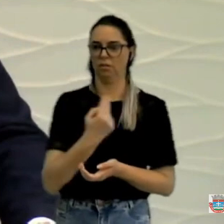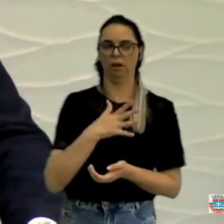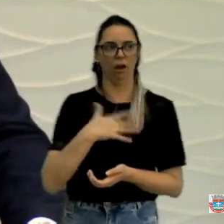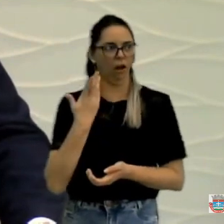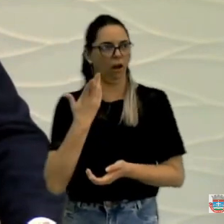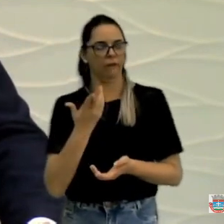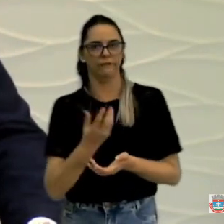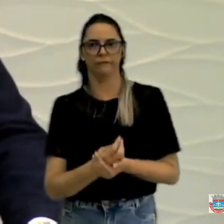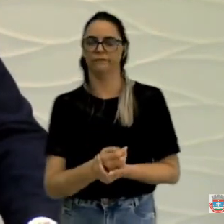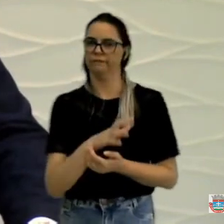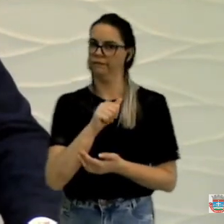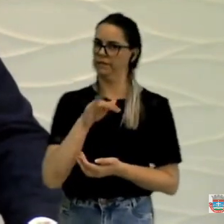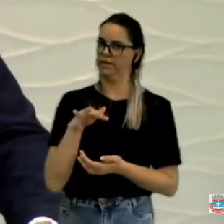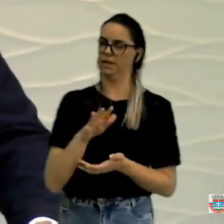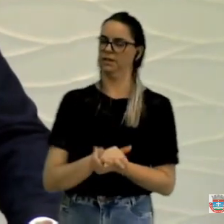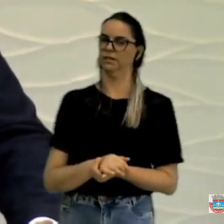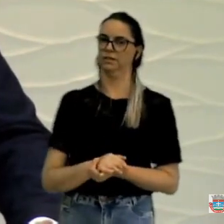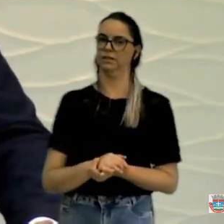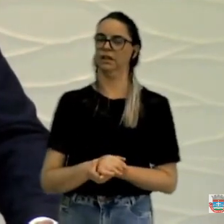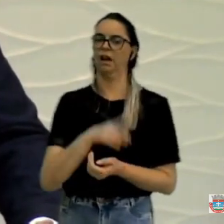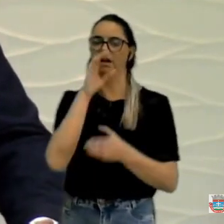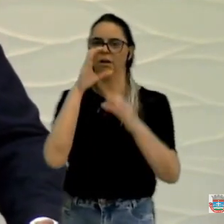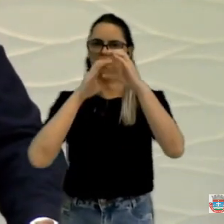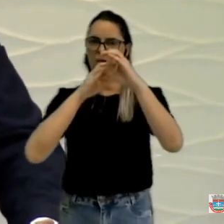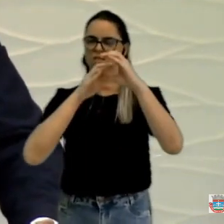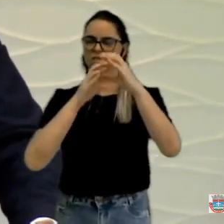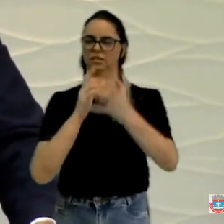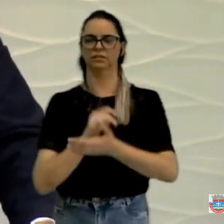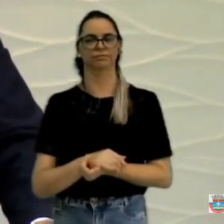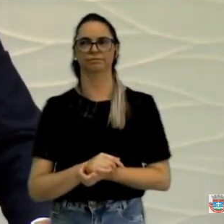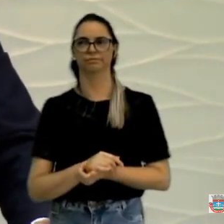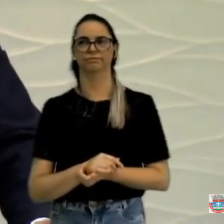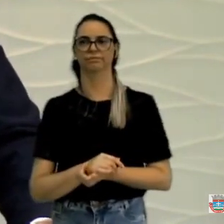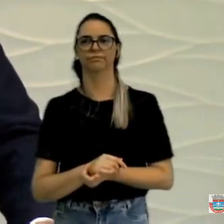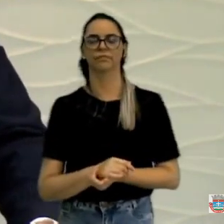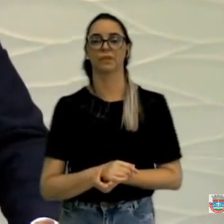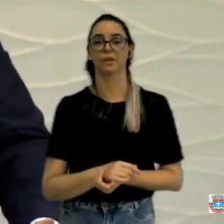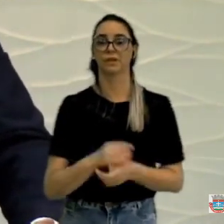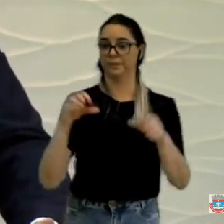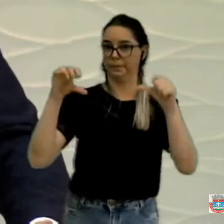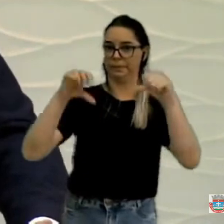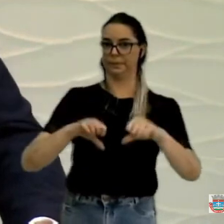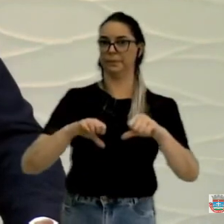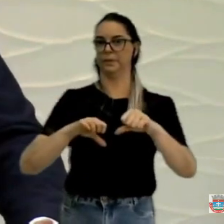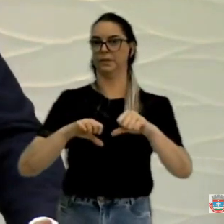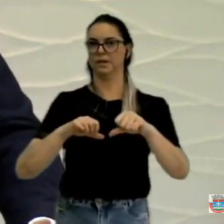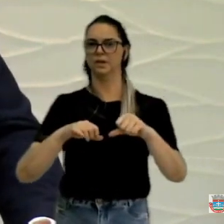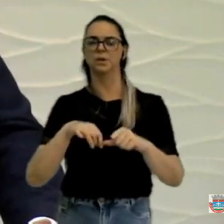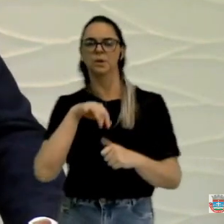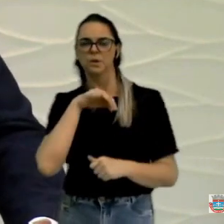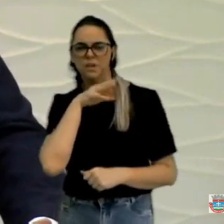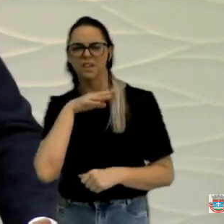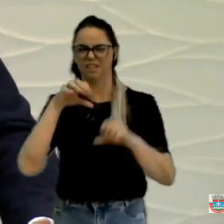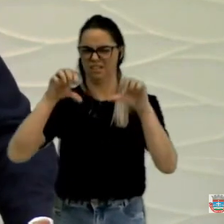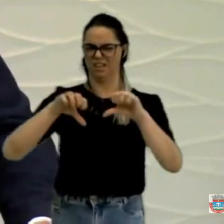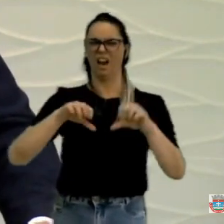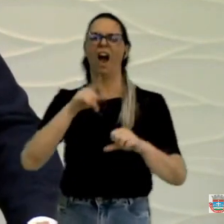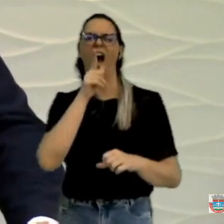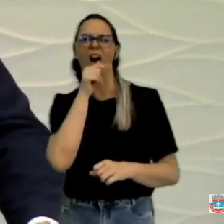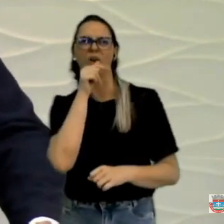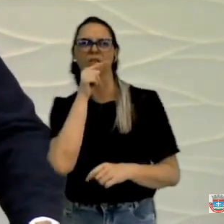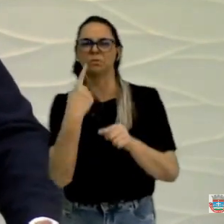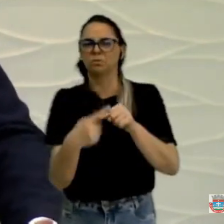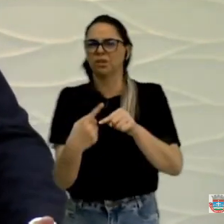da Compesa. Disseram aqui na casa que a Compesa tinha prejudicado, estava ruim o abastecimento de água, porque